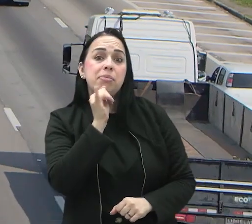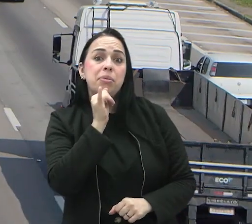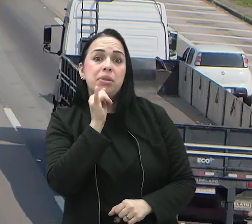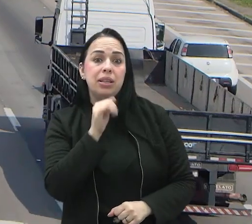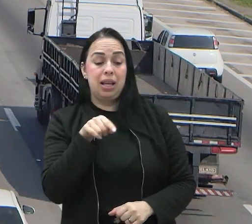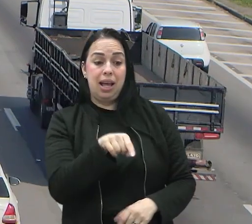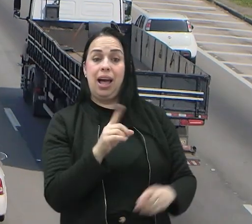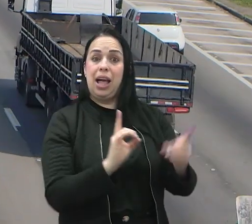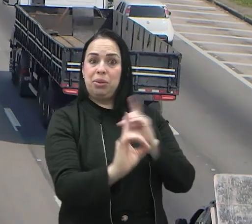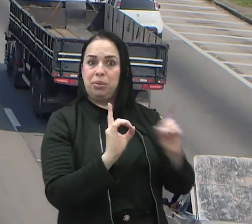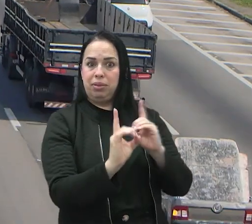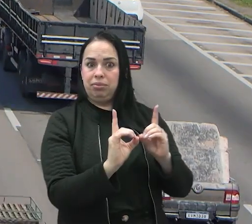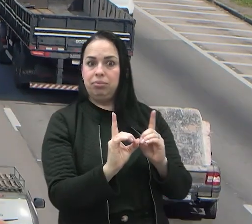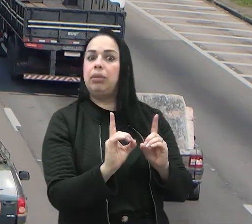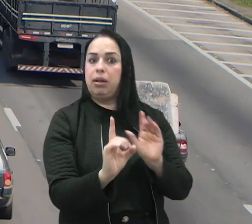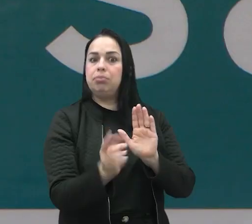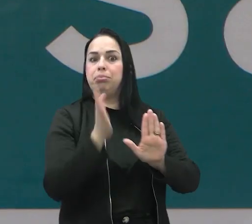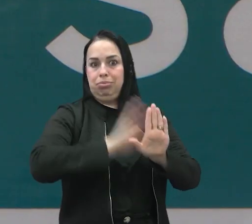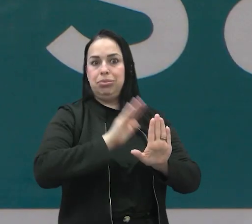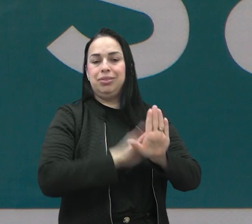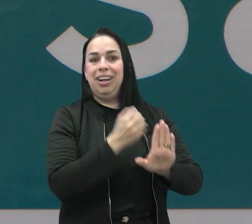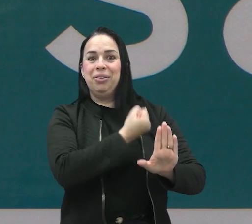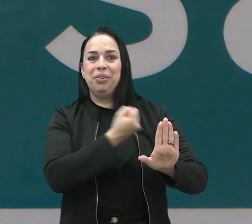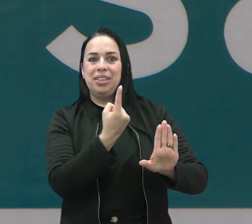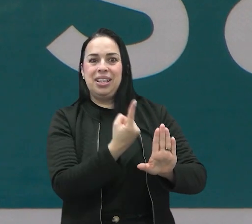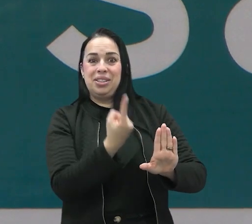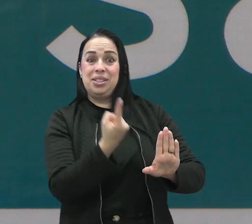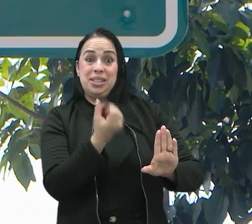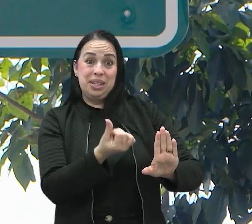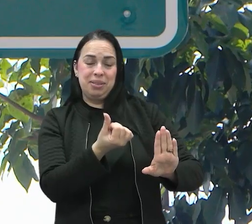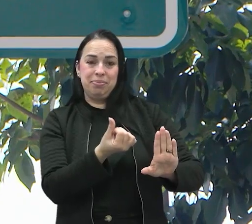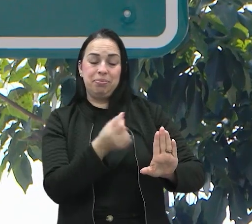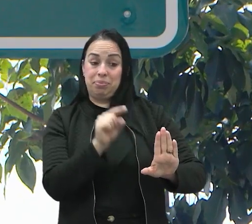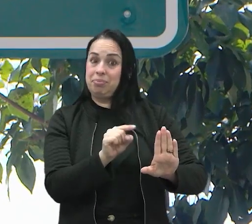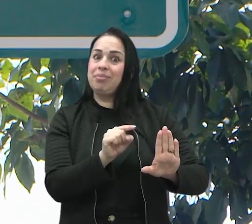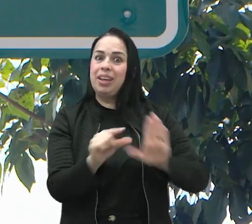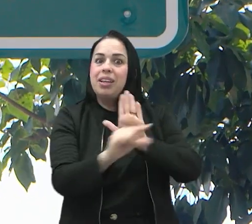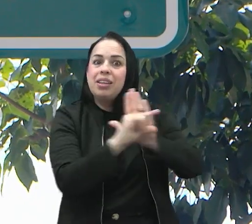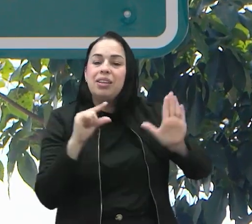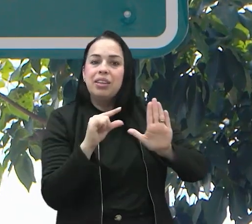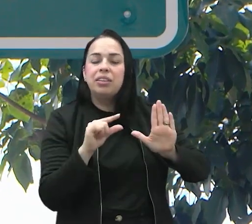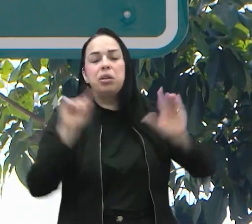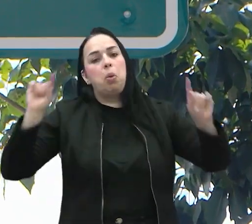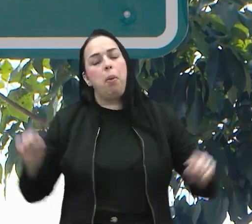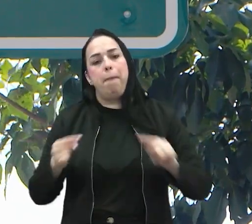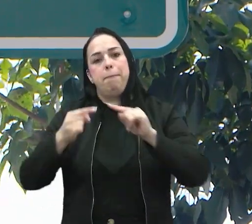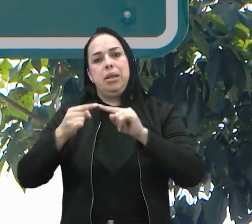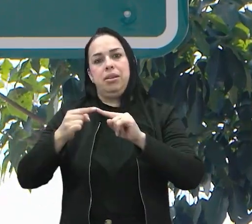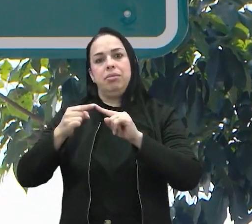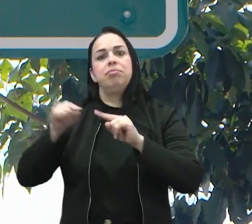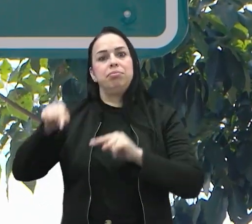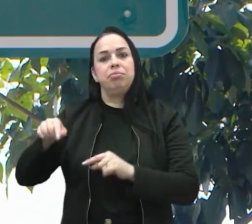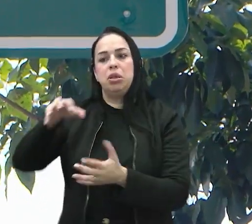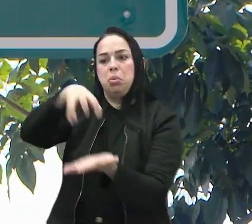rodovia Presidente Dutra tem um código, BR-116. Essa nomenclatura segue uma lógica adotada